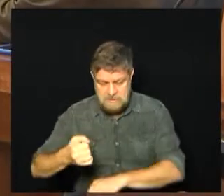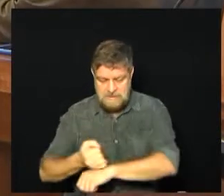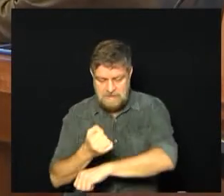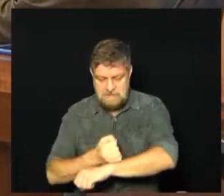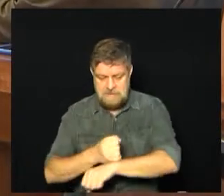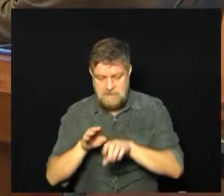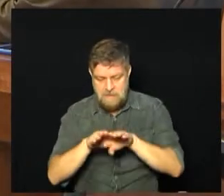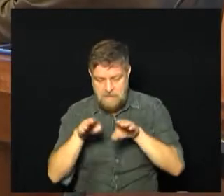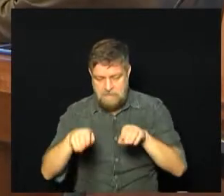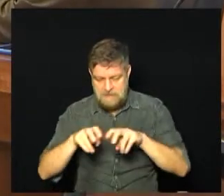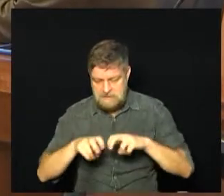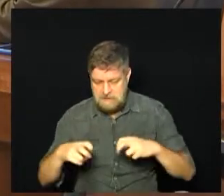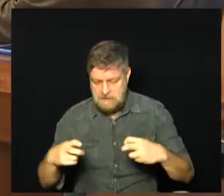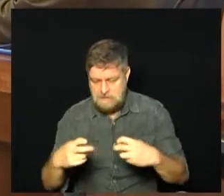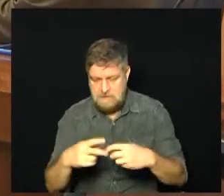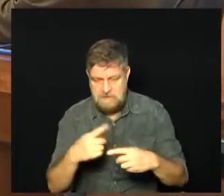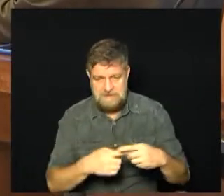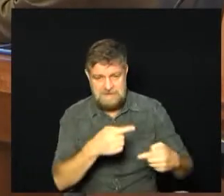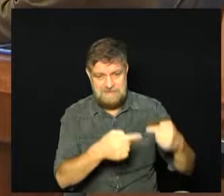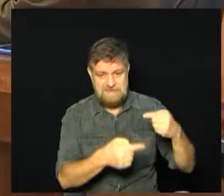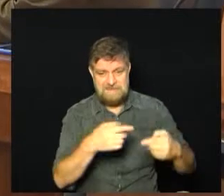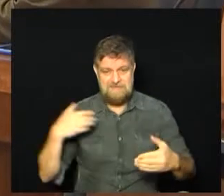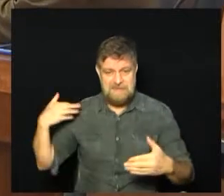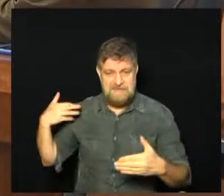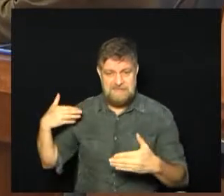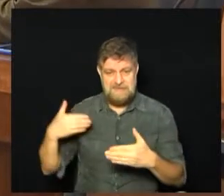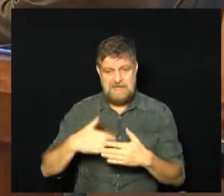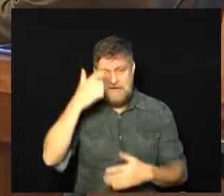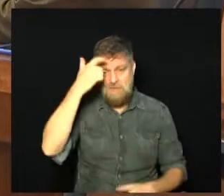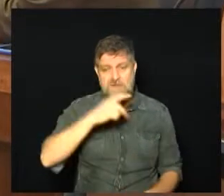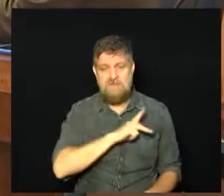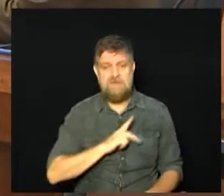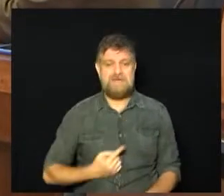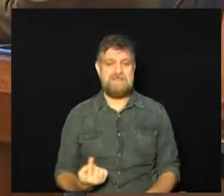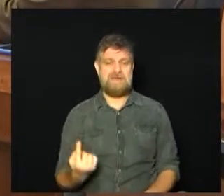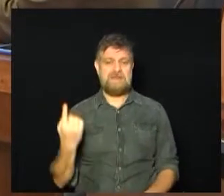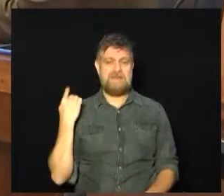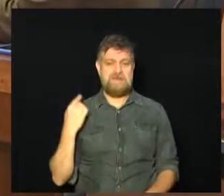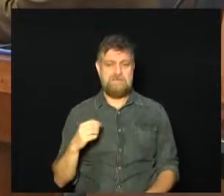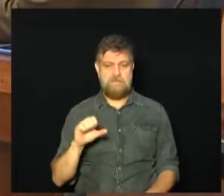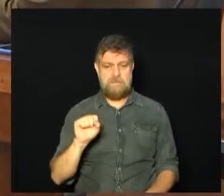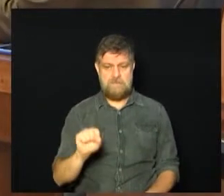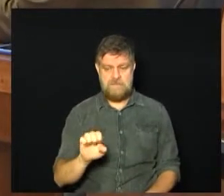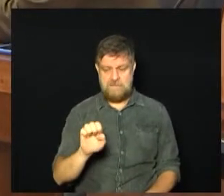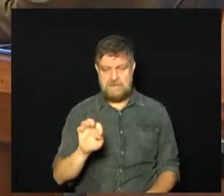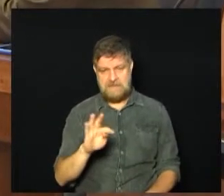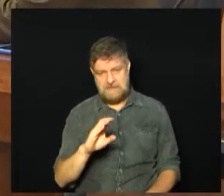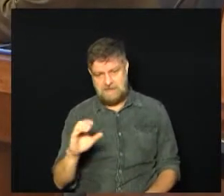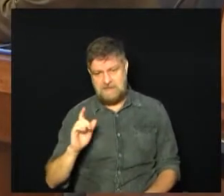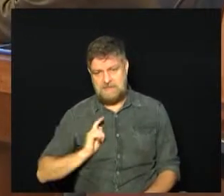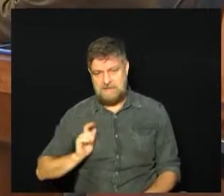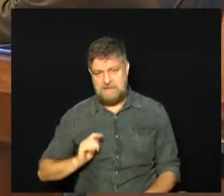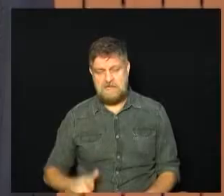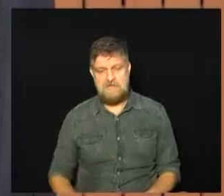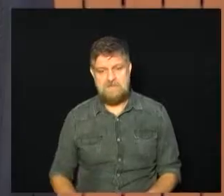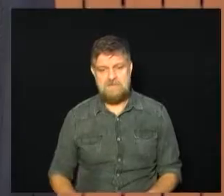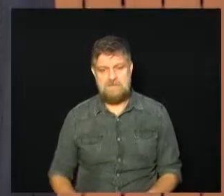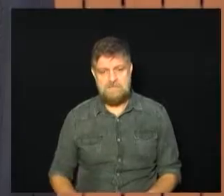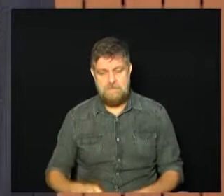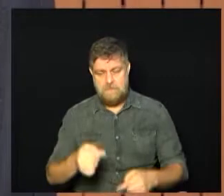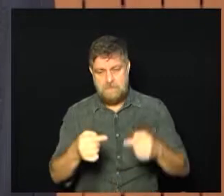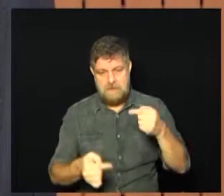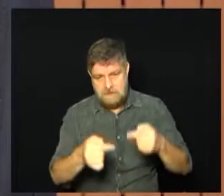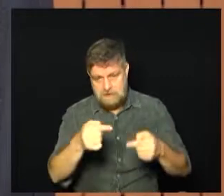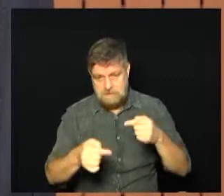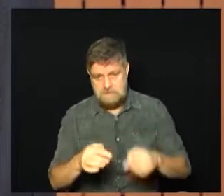porque essa discussão, Dirceu, vem lá de trás, quando eu era presidente, e passou pelo Matheus, pelo Gustavo, pela Brasel, a discussão dos